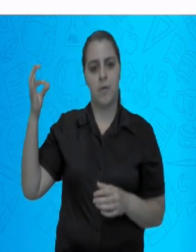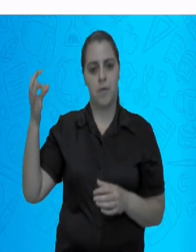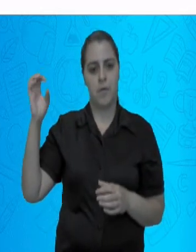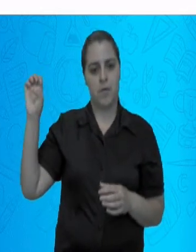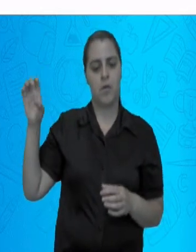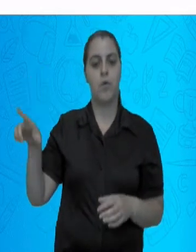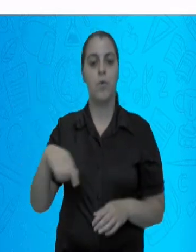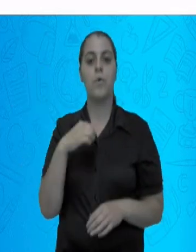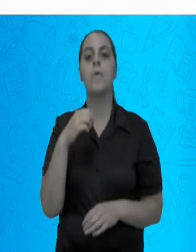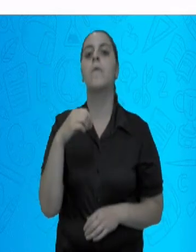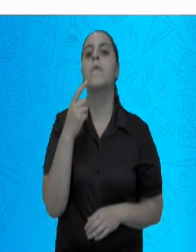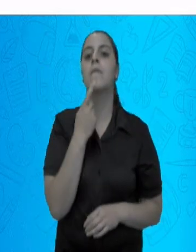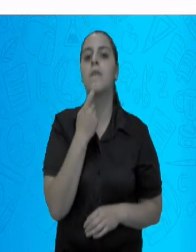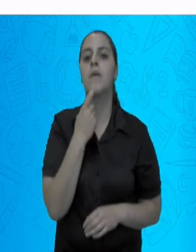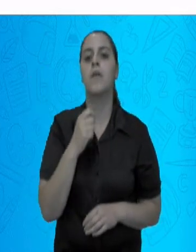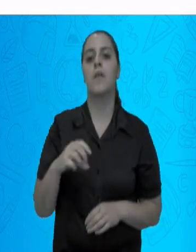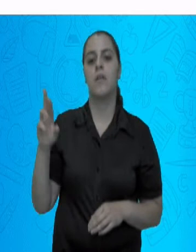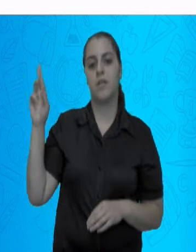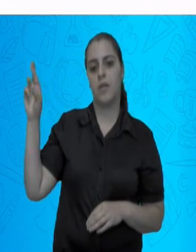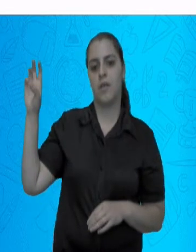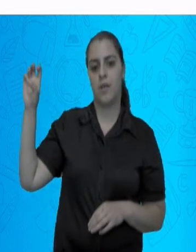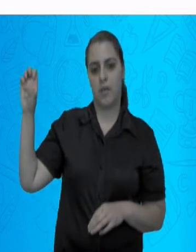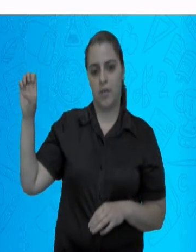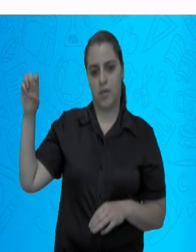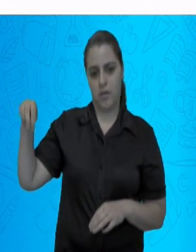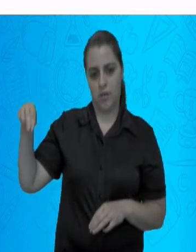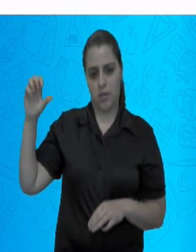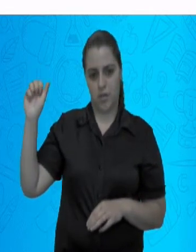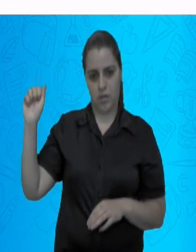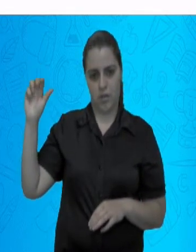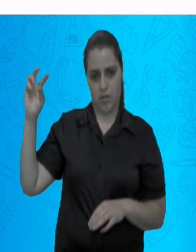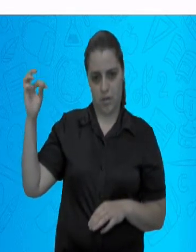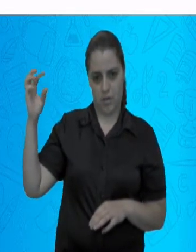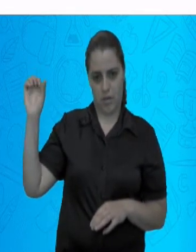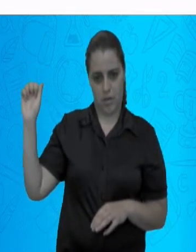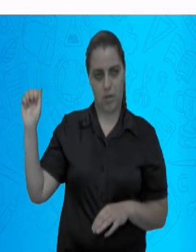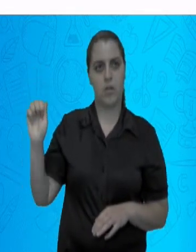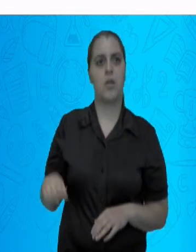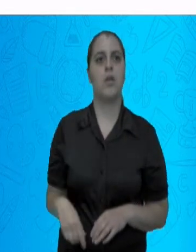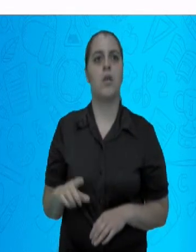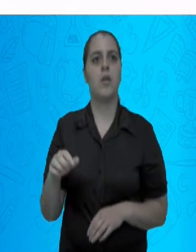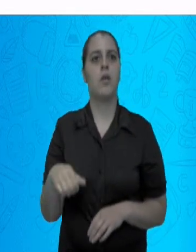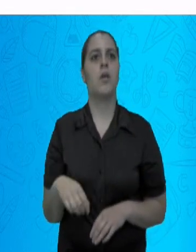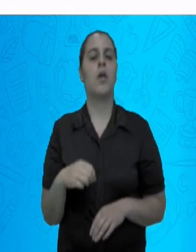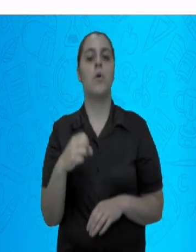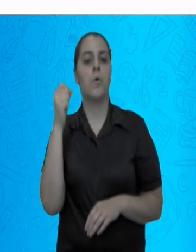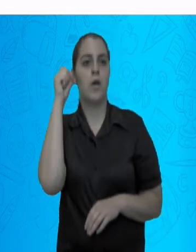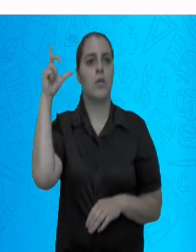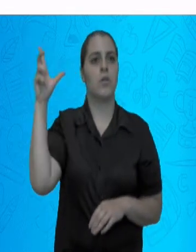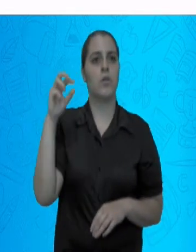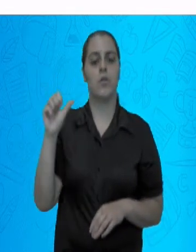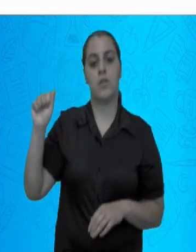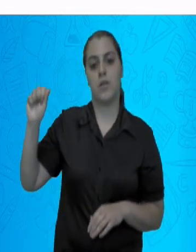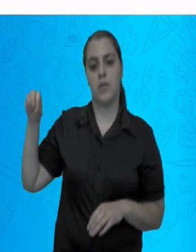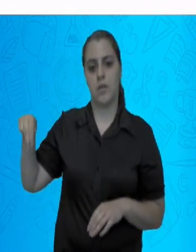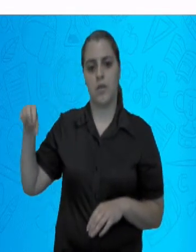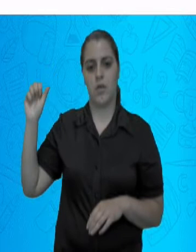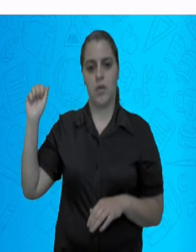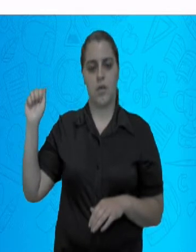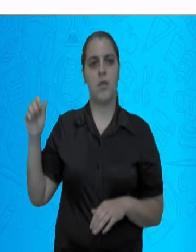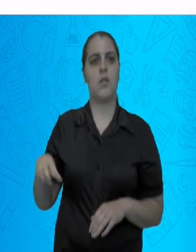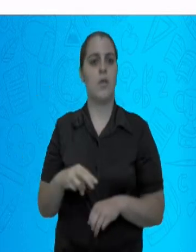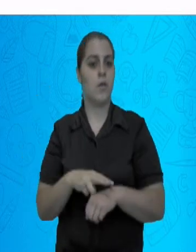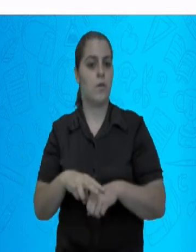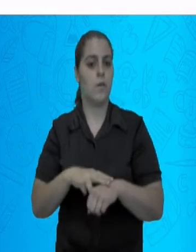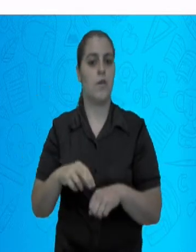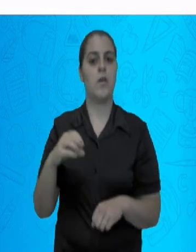Renata, o azul é a sala da Ana e o verde é a sala da Karina. E